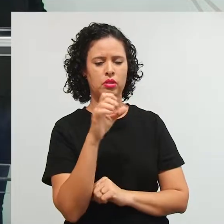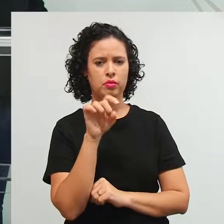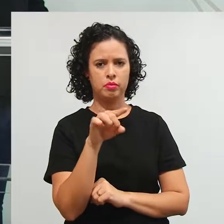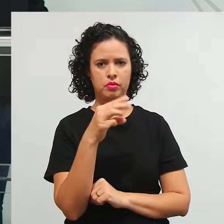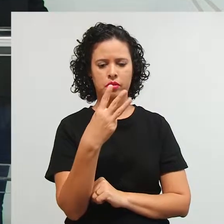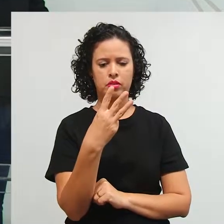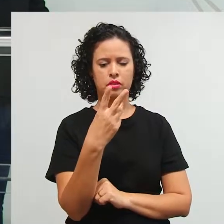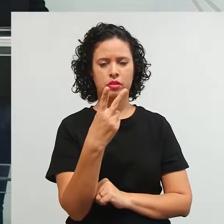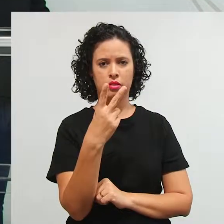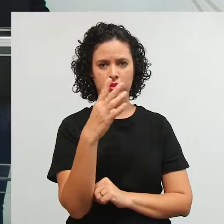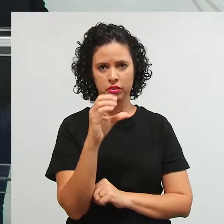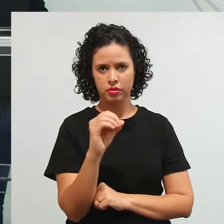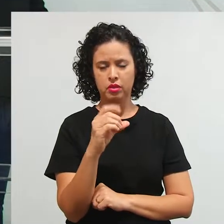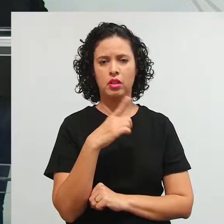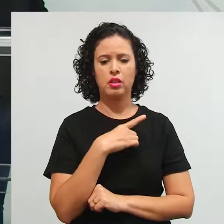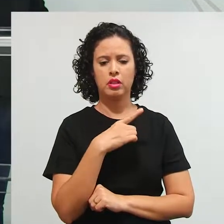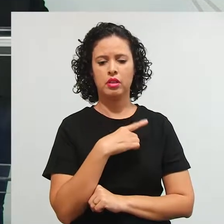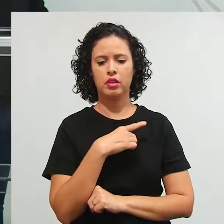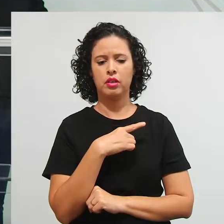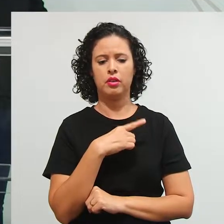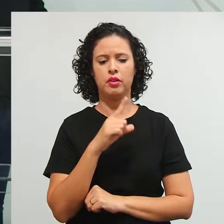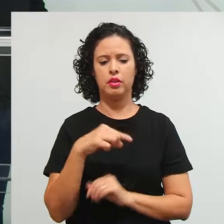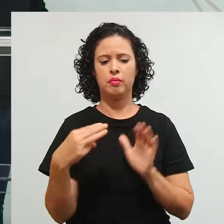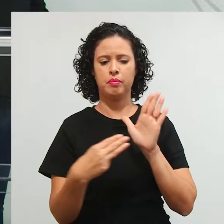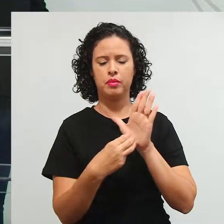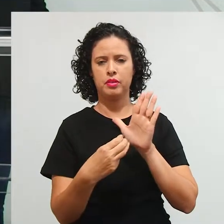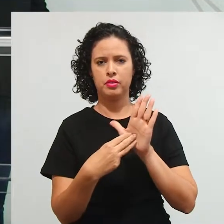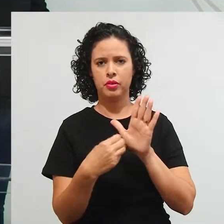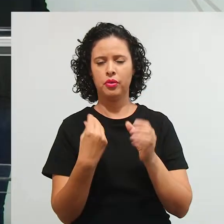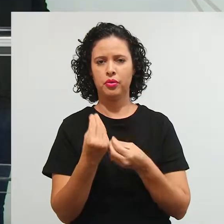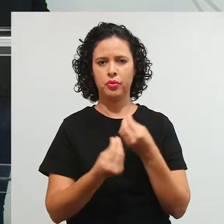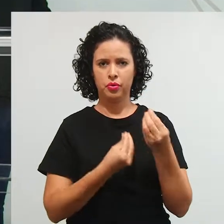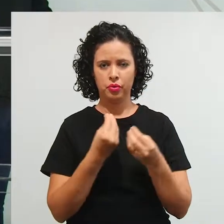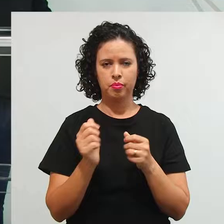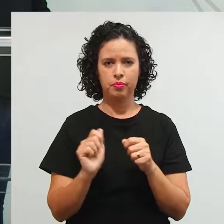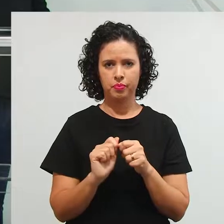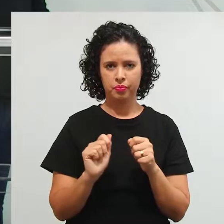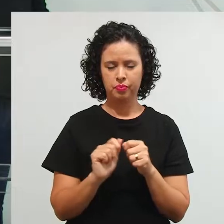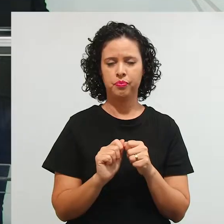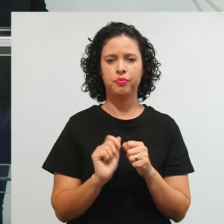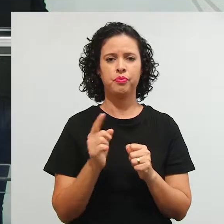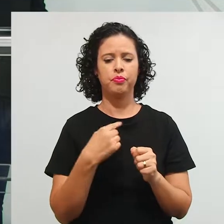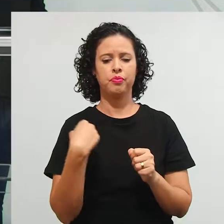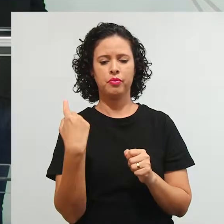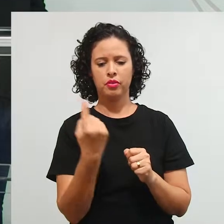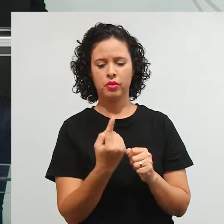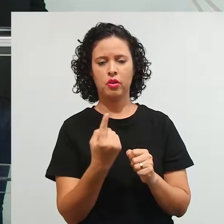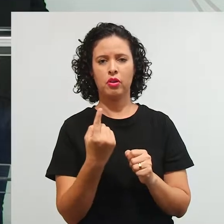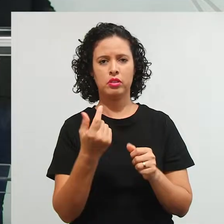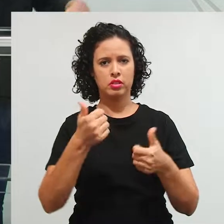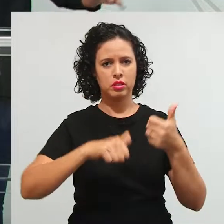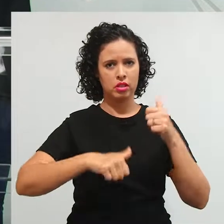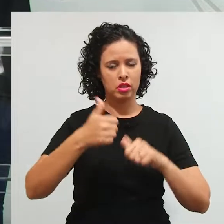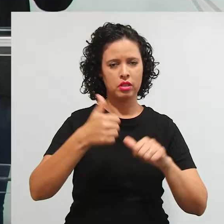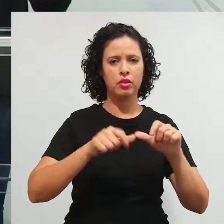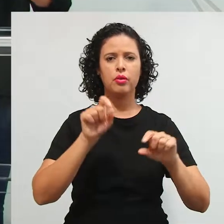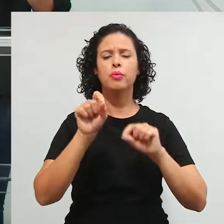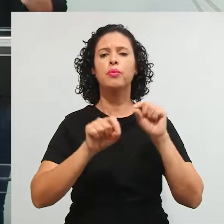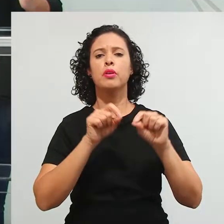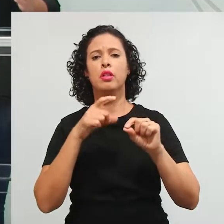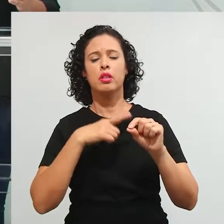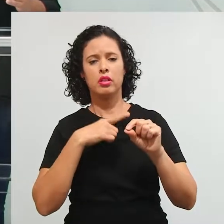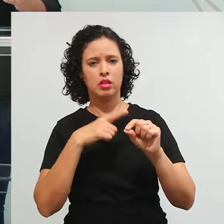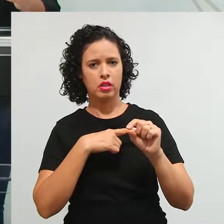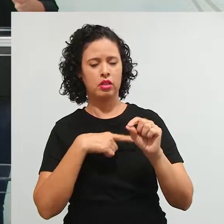4.320, ela traz uma metodologia de como fazer e a gente analisa o quê? Então, tenho a